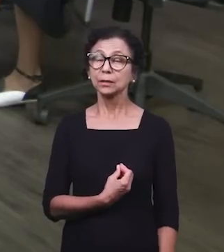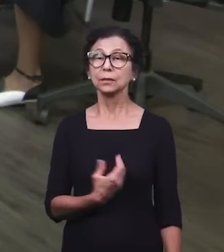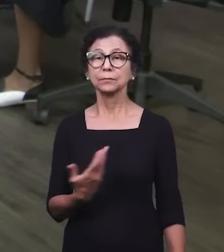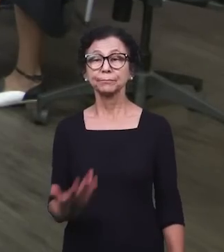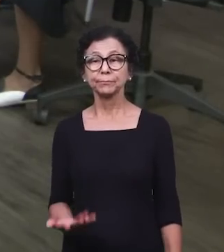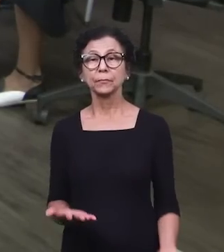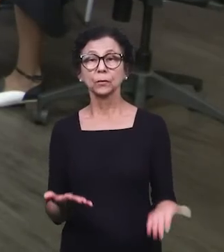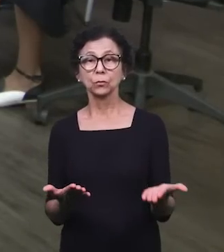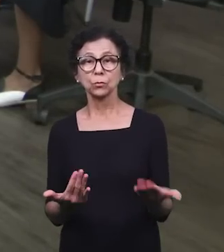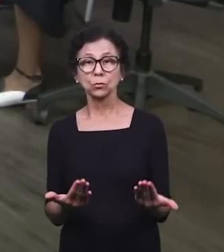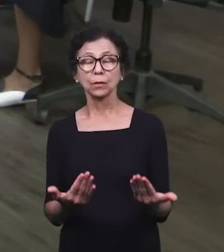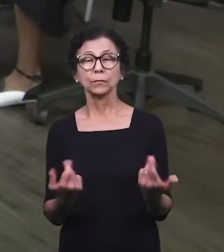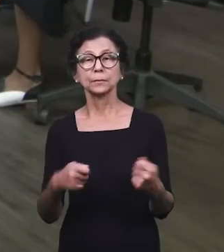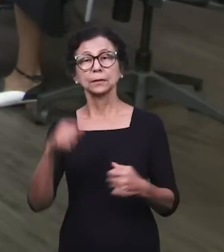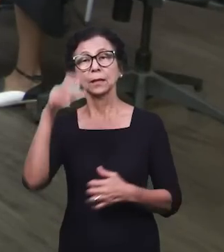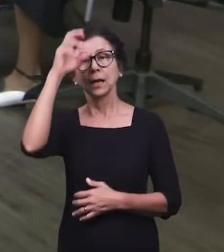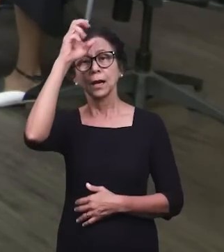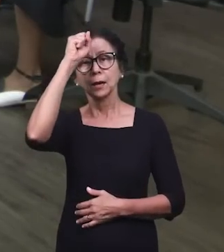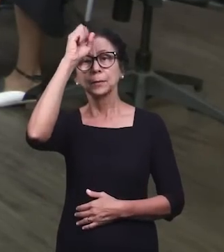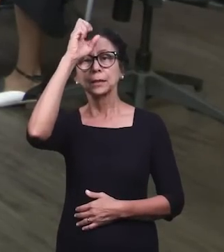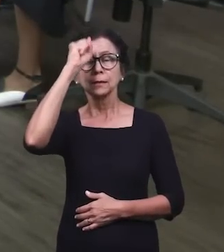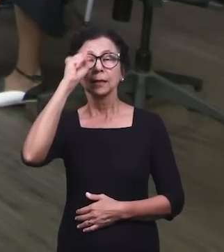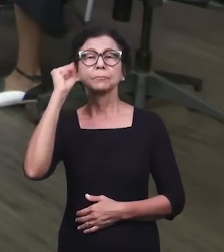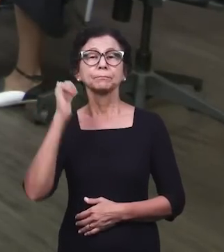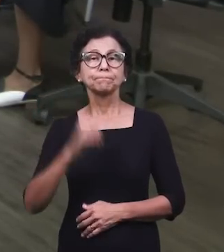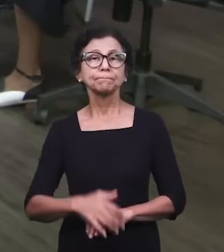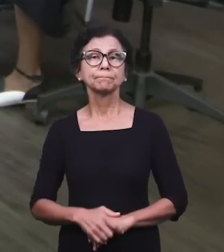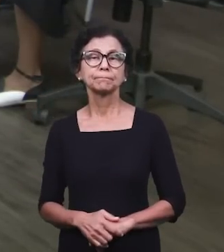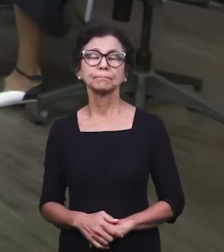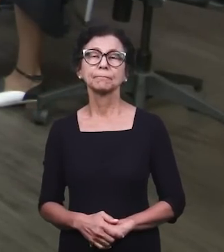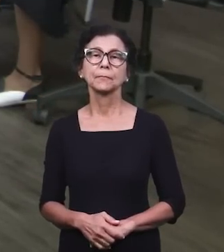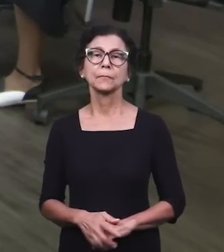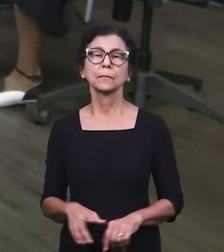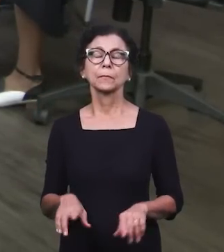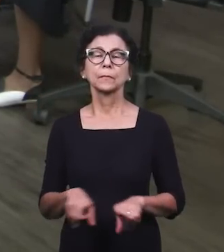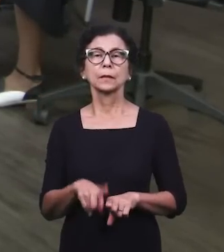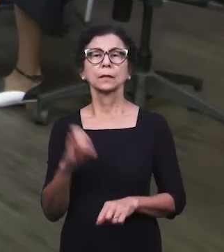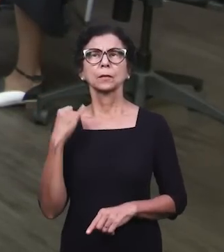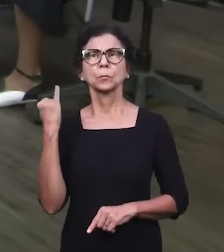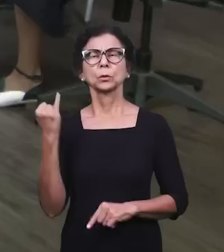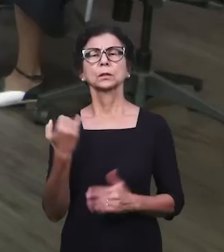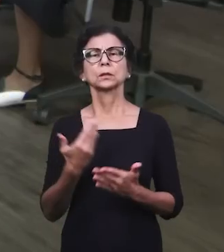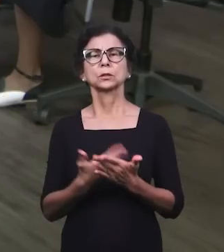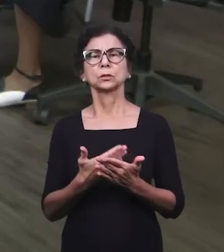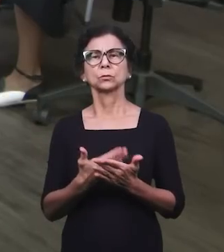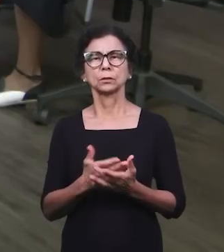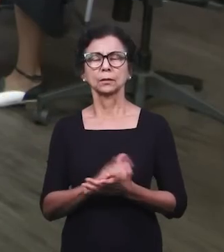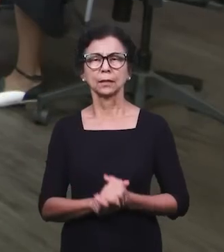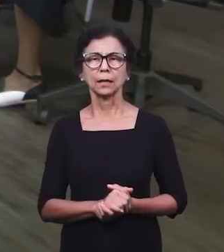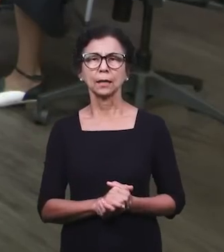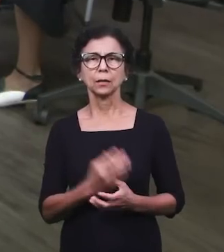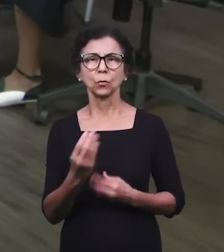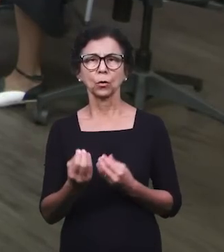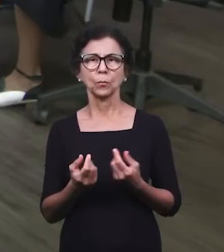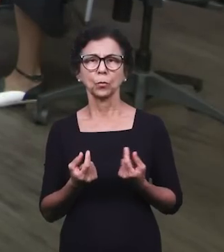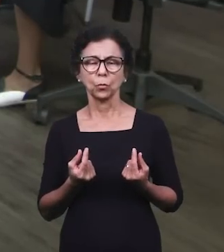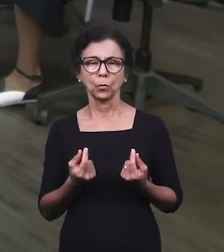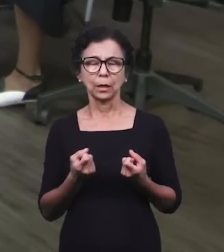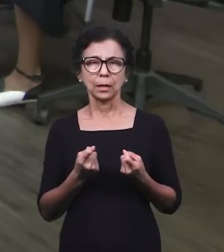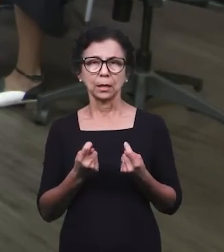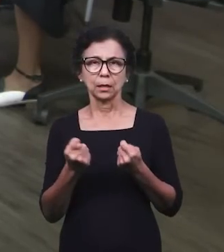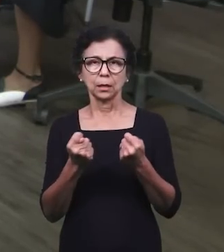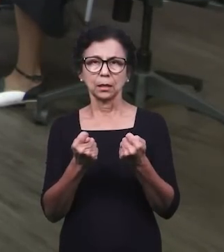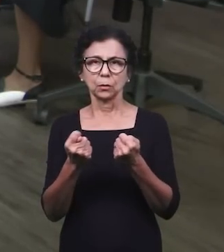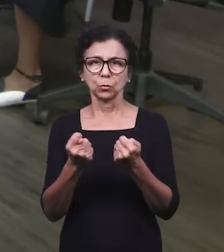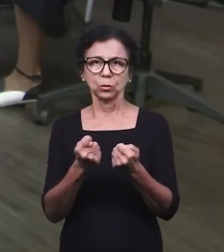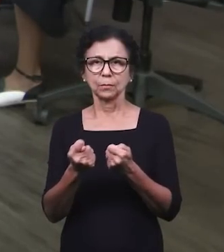E eu repito, é importante estudar sobre educação financeira e perceber essas armadilhas